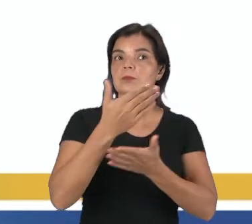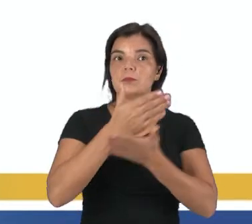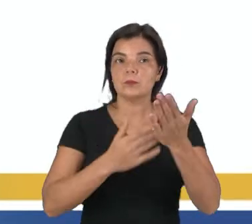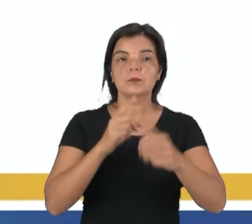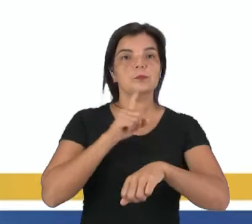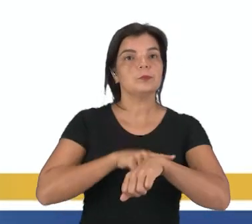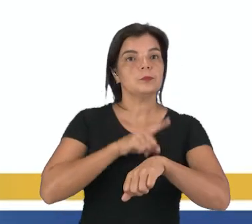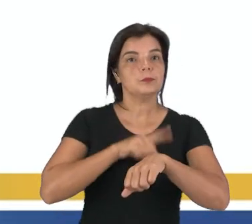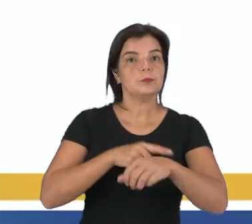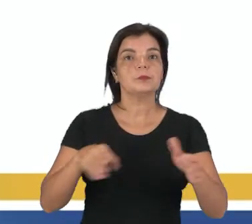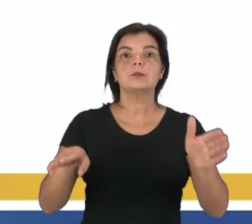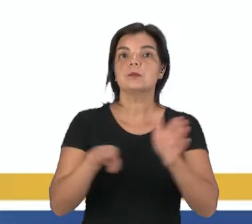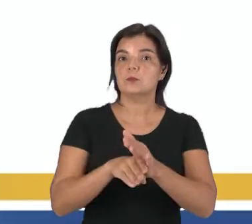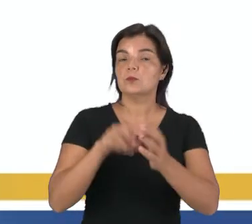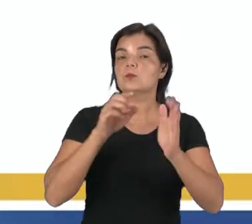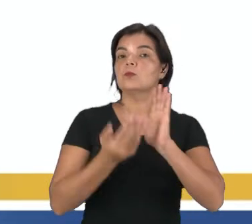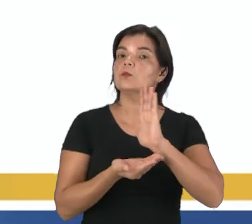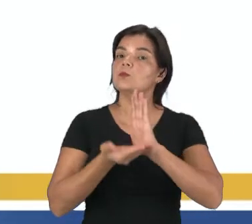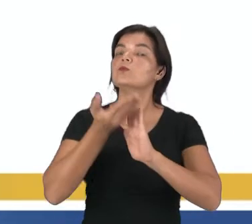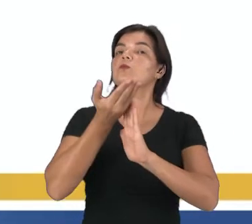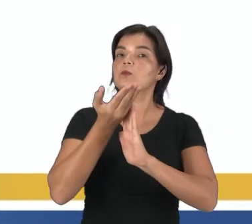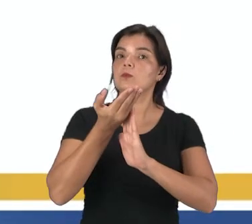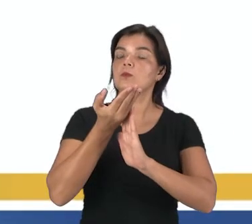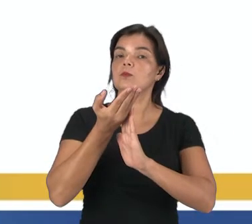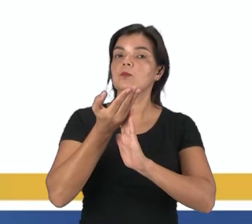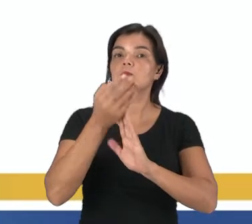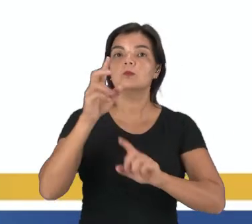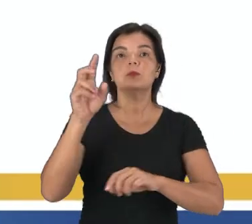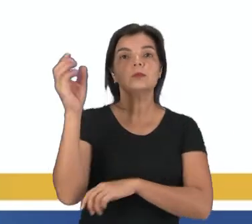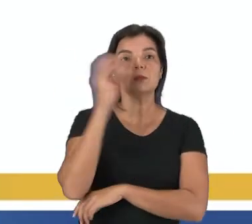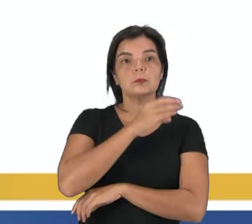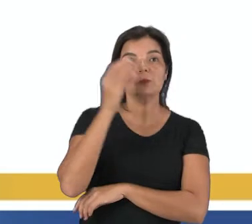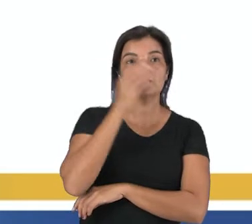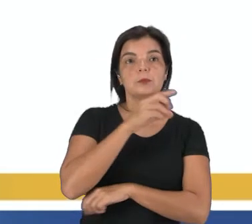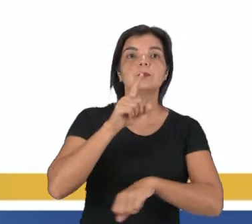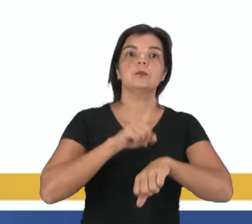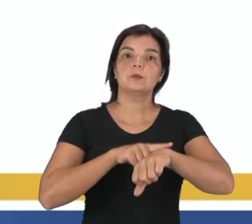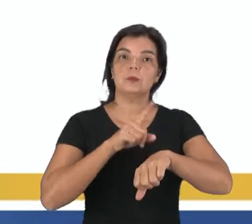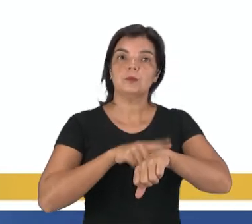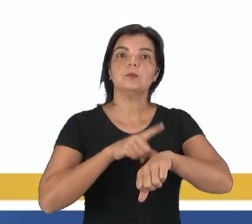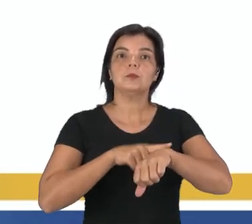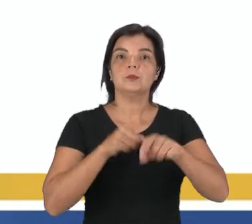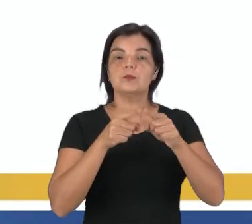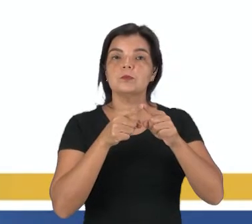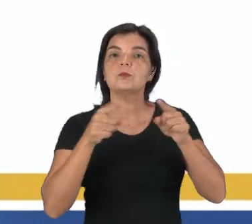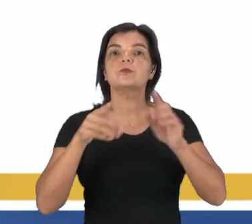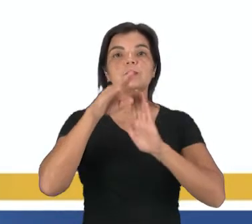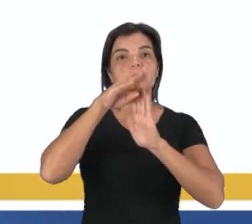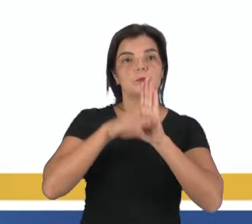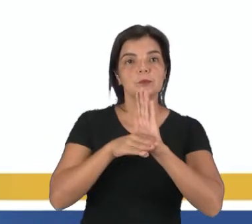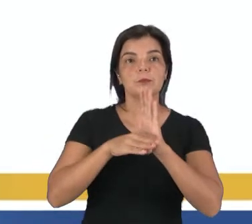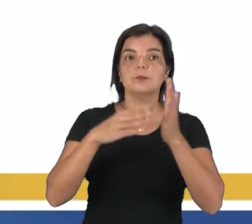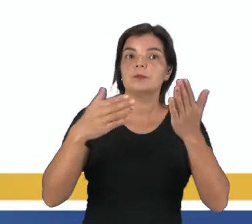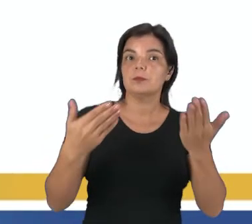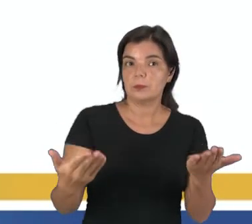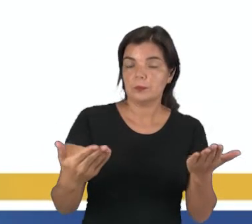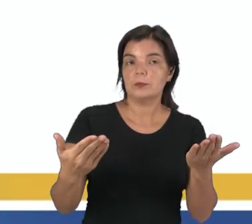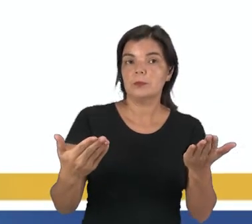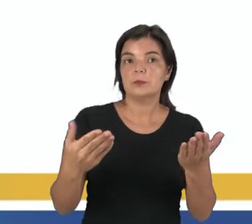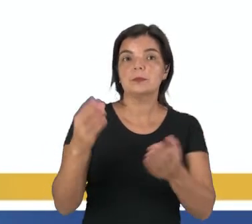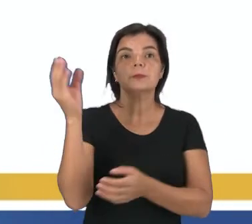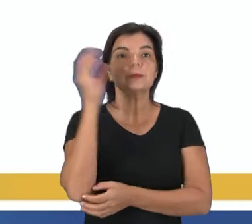gastar metade do tempo para chegar. Ou seja, um aumento na velocidade faz com que o tempo gasto no percurso